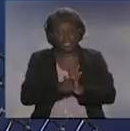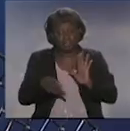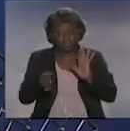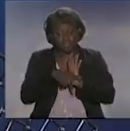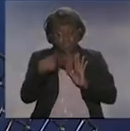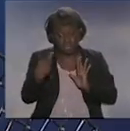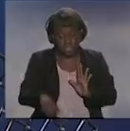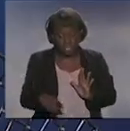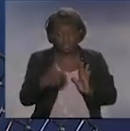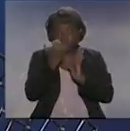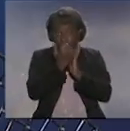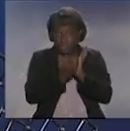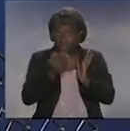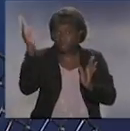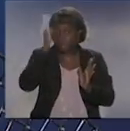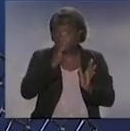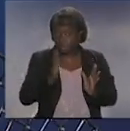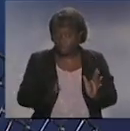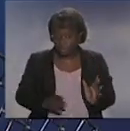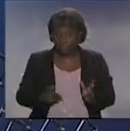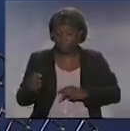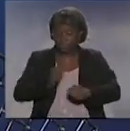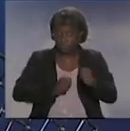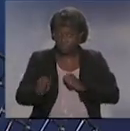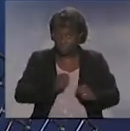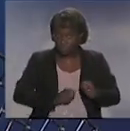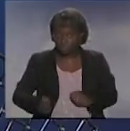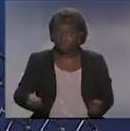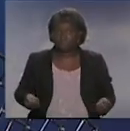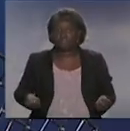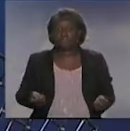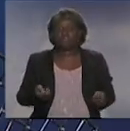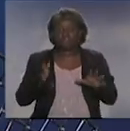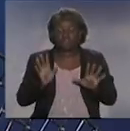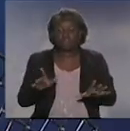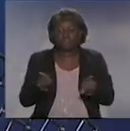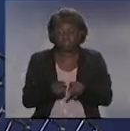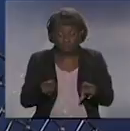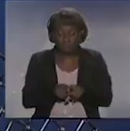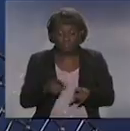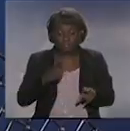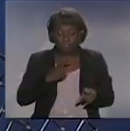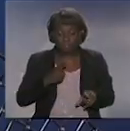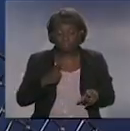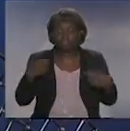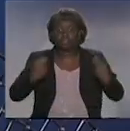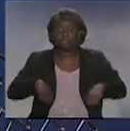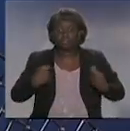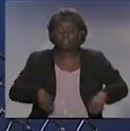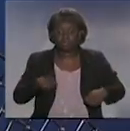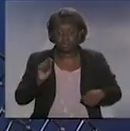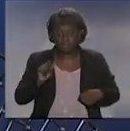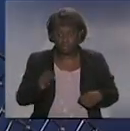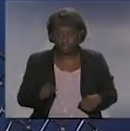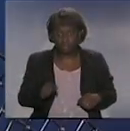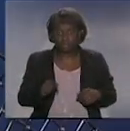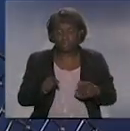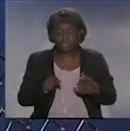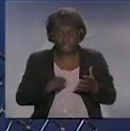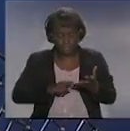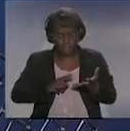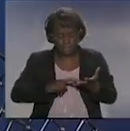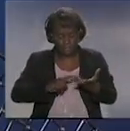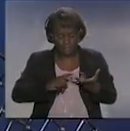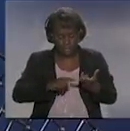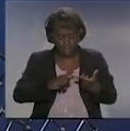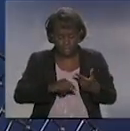uma legislação específica e um programa nacional de controle, mas que também exige